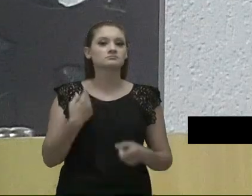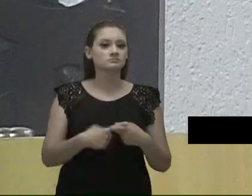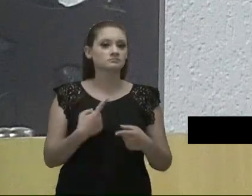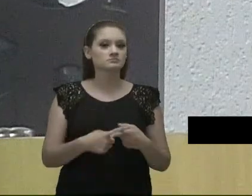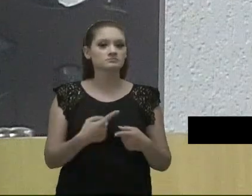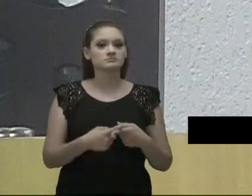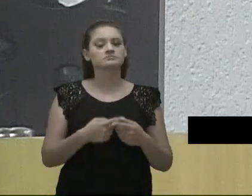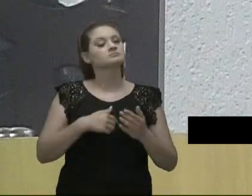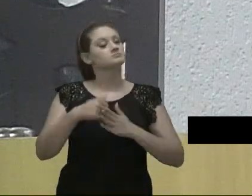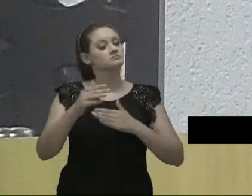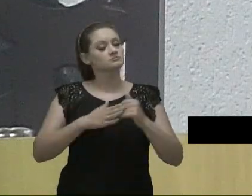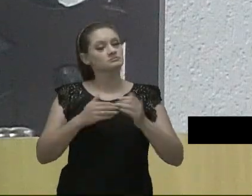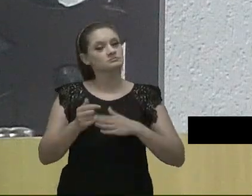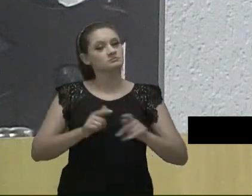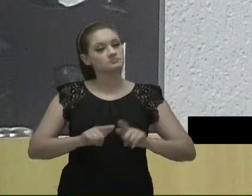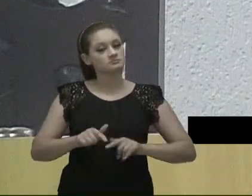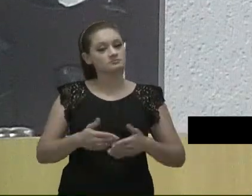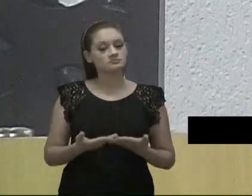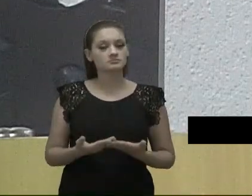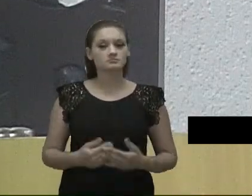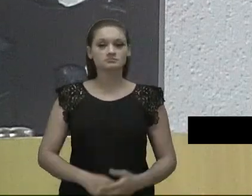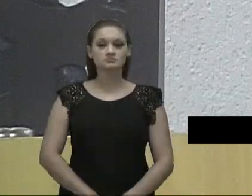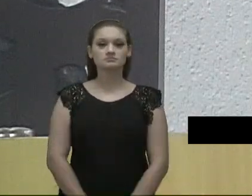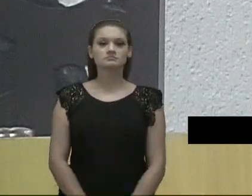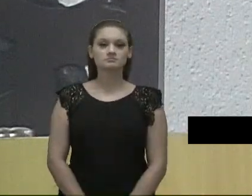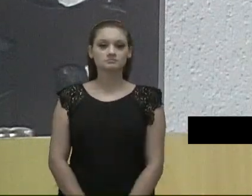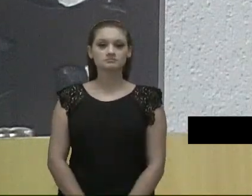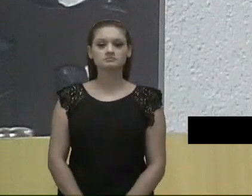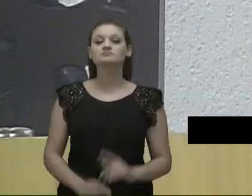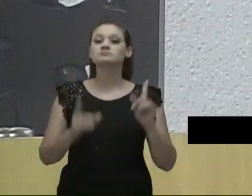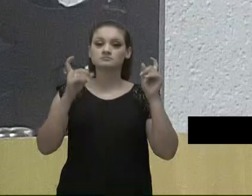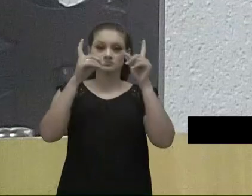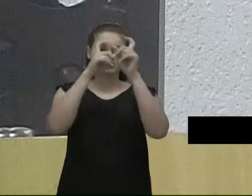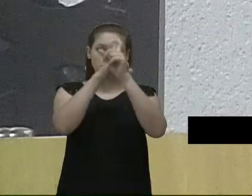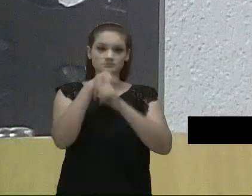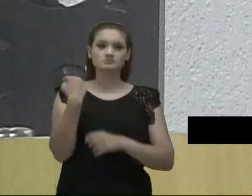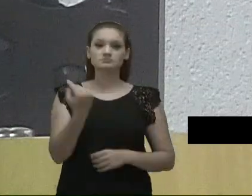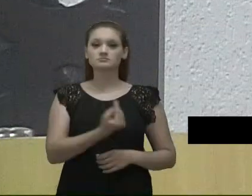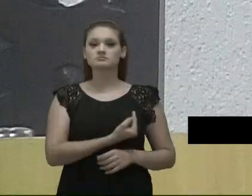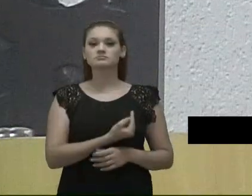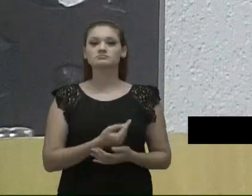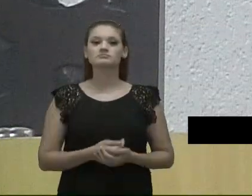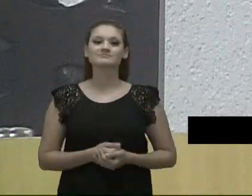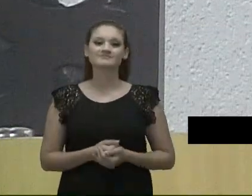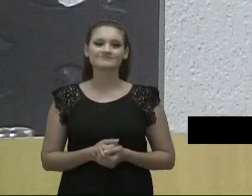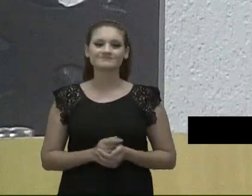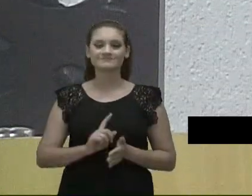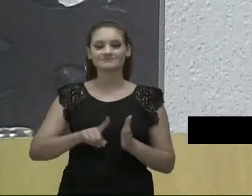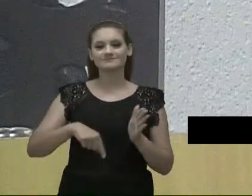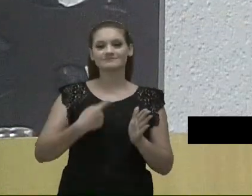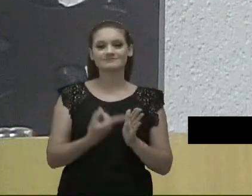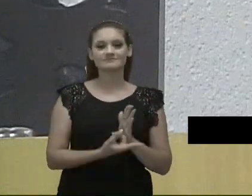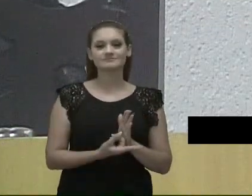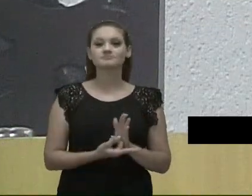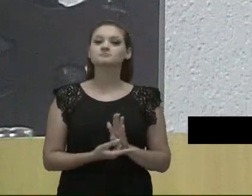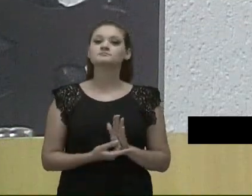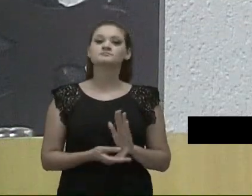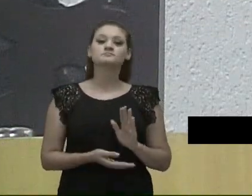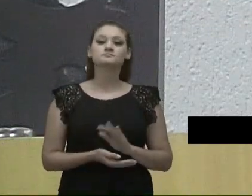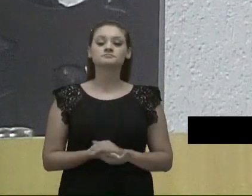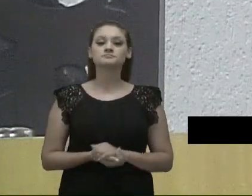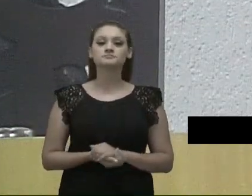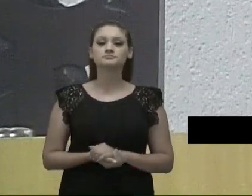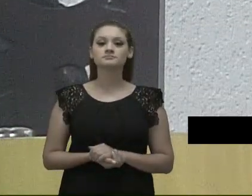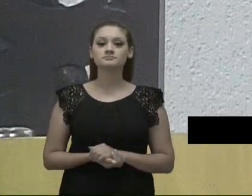prestação de serviço, tá? Então, fica muito difícil para a gente depois oficiar.